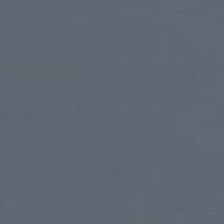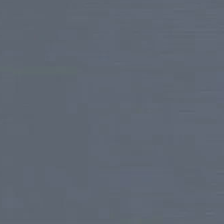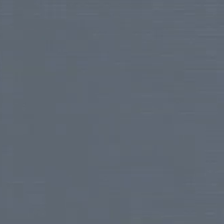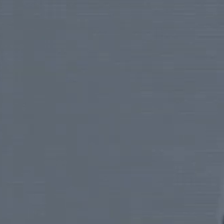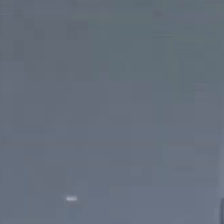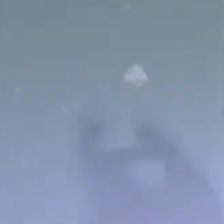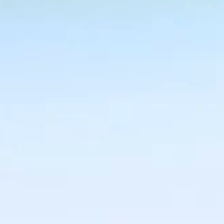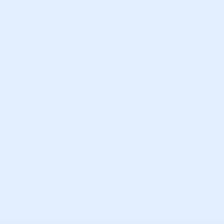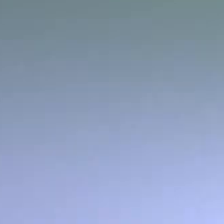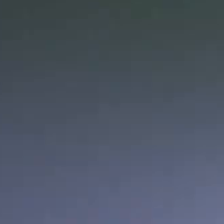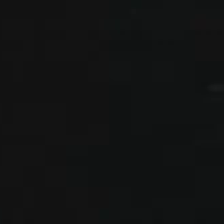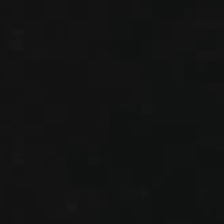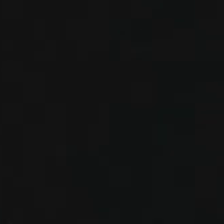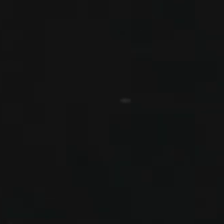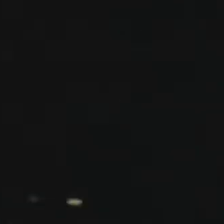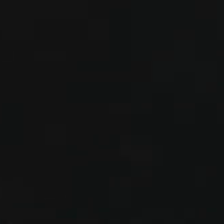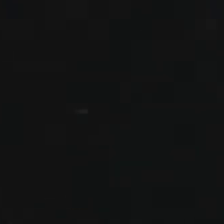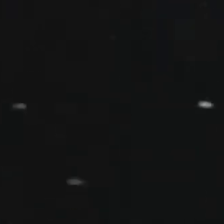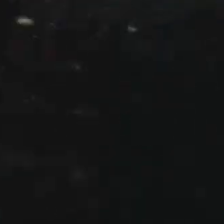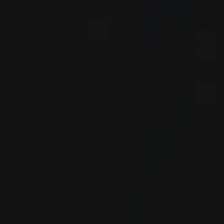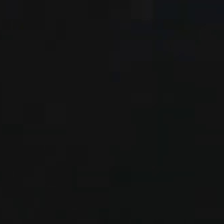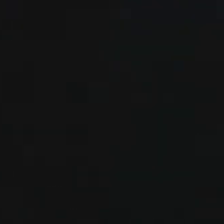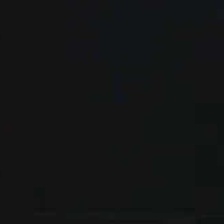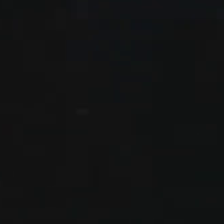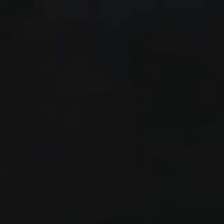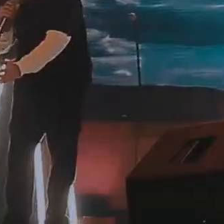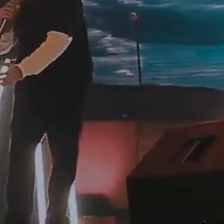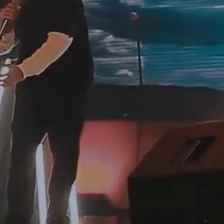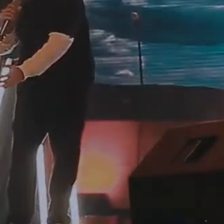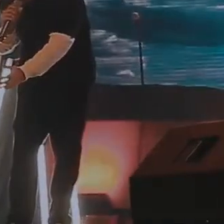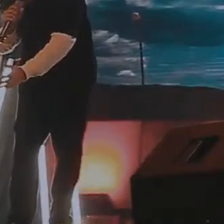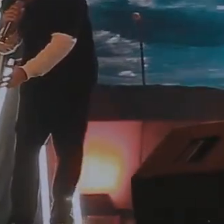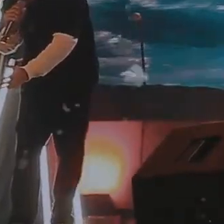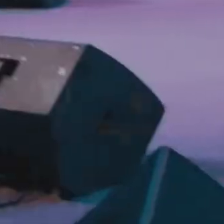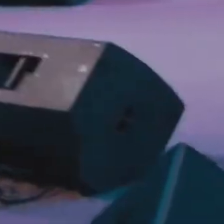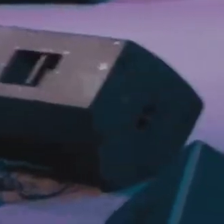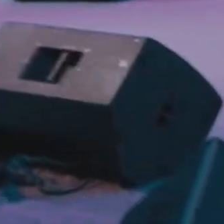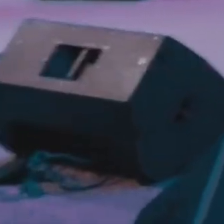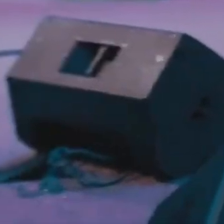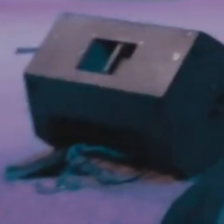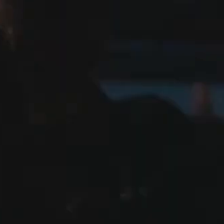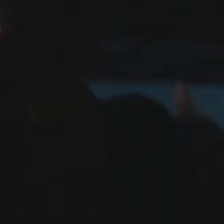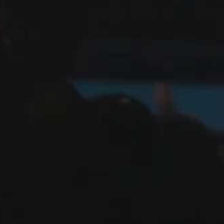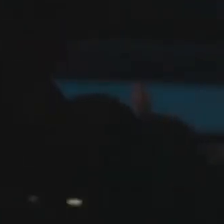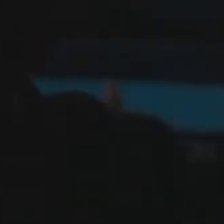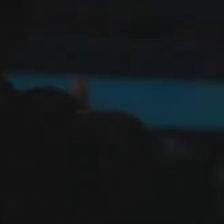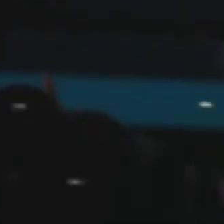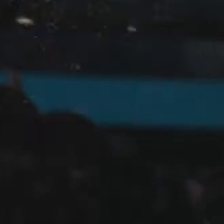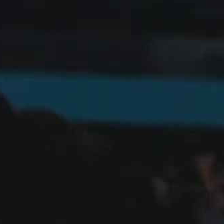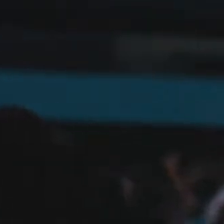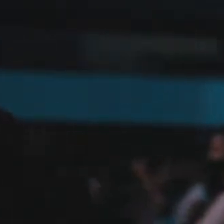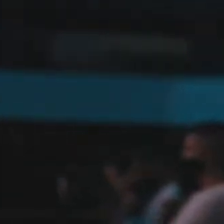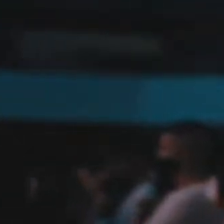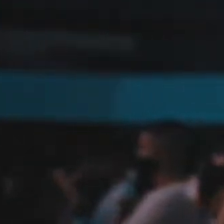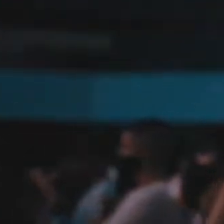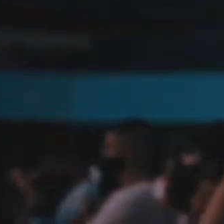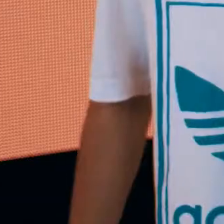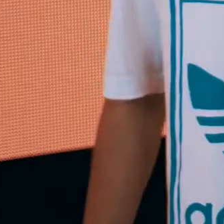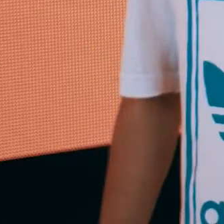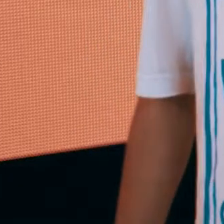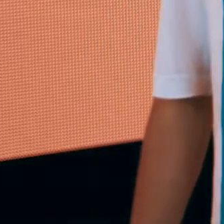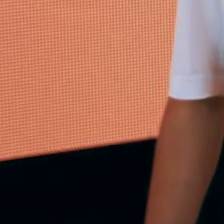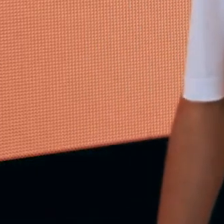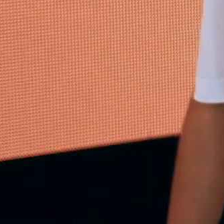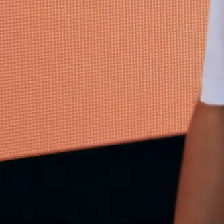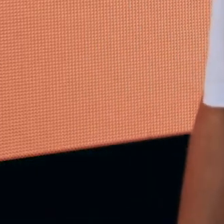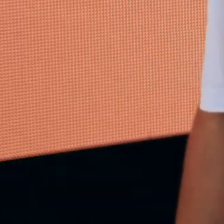sábado do mês nós temos o nosso Stronger, que é o nosso culto do Interligados com o Connect. Você quer fazer parte, é só chegar aqui no Templo Sede, às 7 horas da noite.